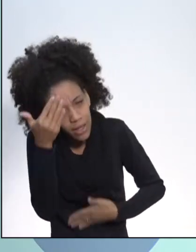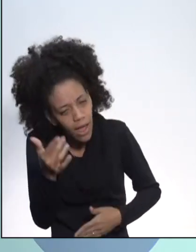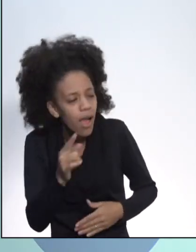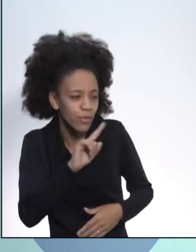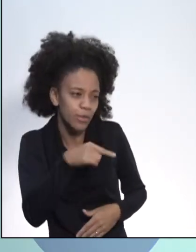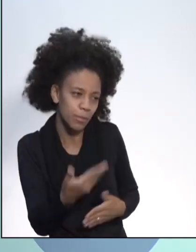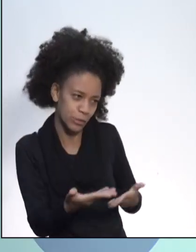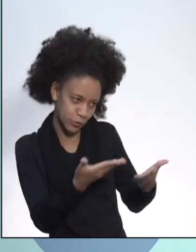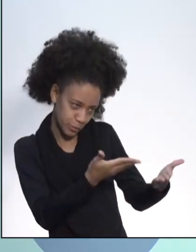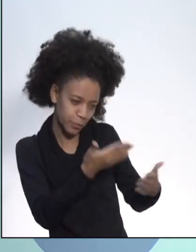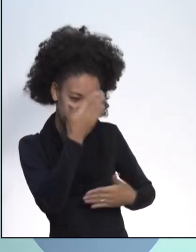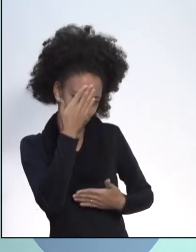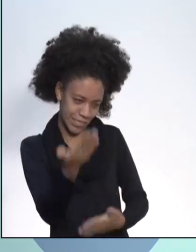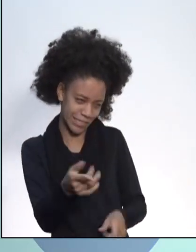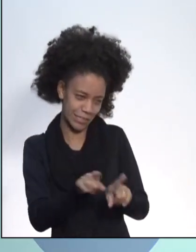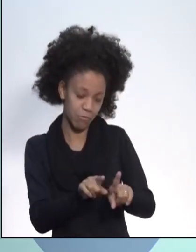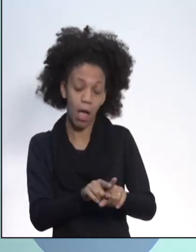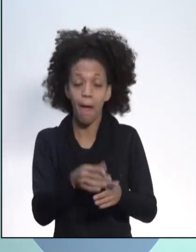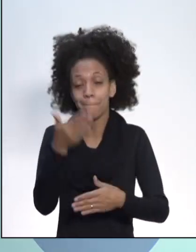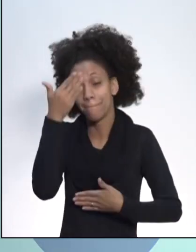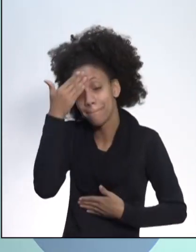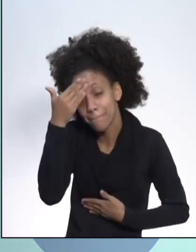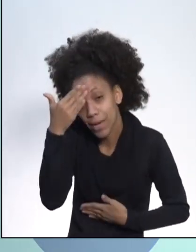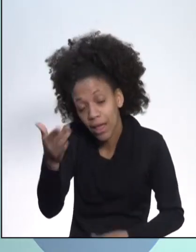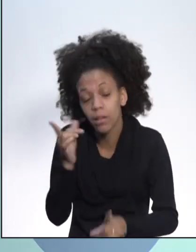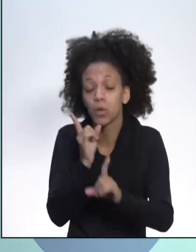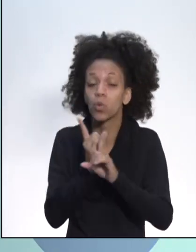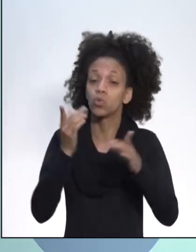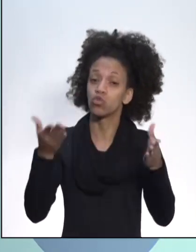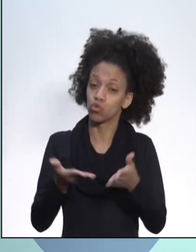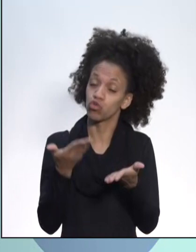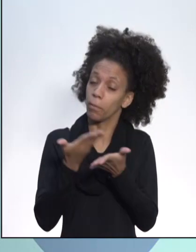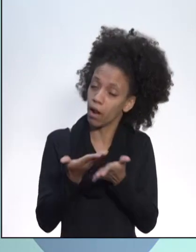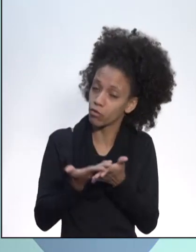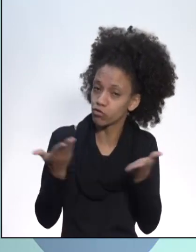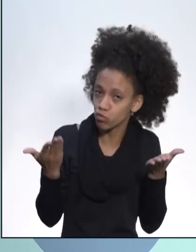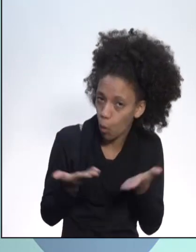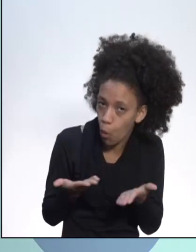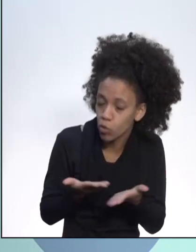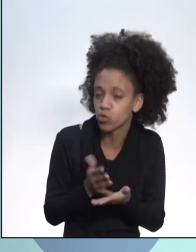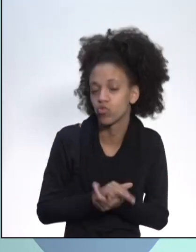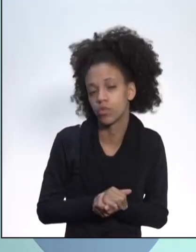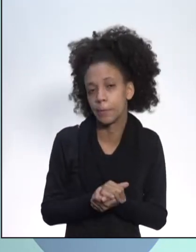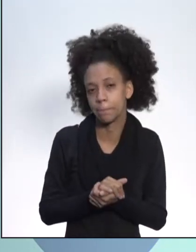você despedir. Obrigado pelo encontro de hoje, pela aula de hoje.